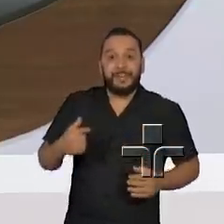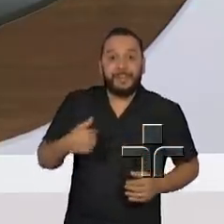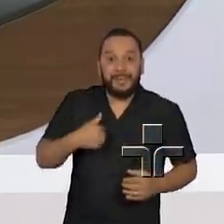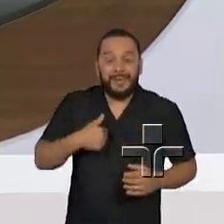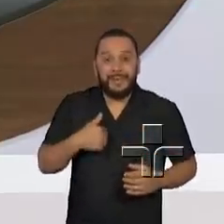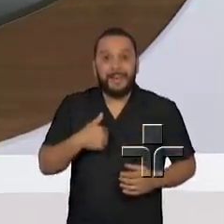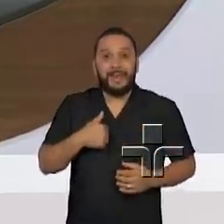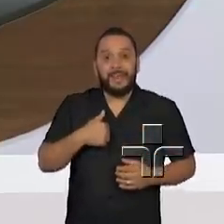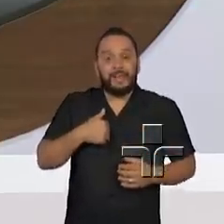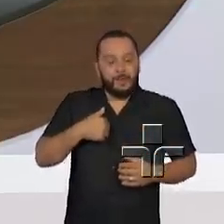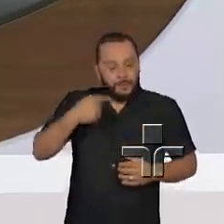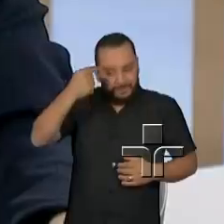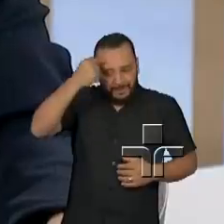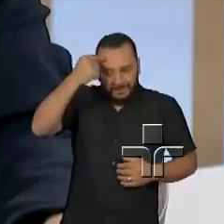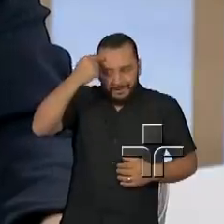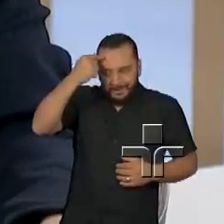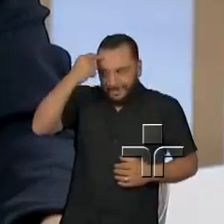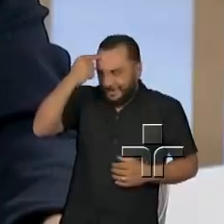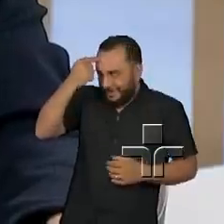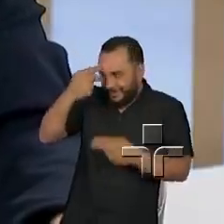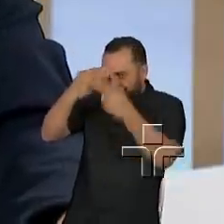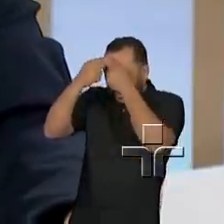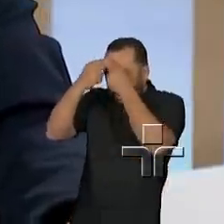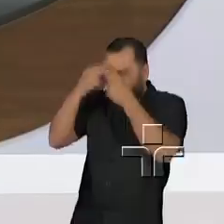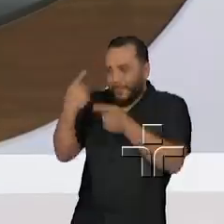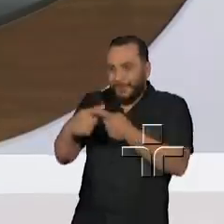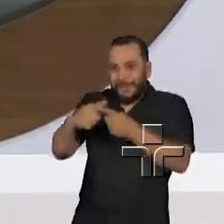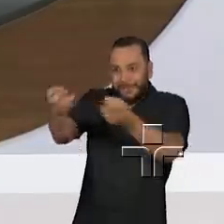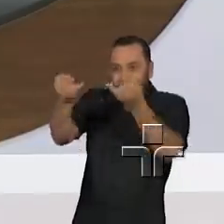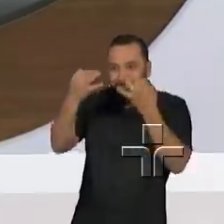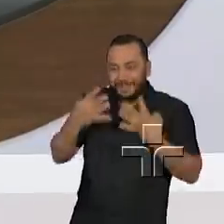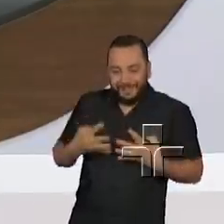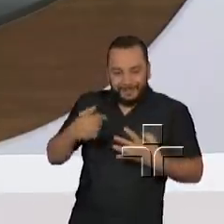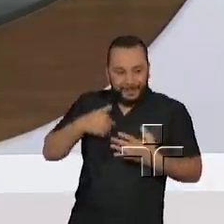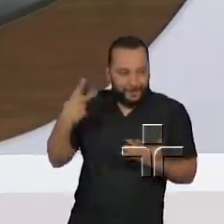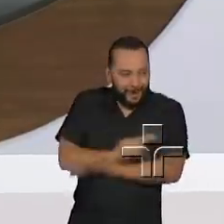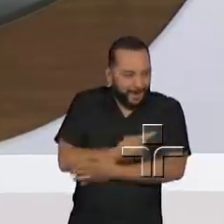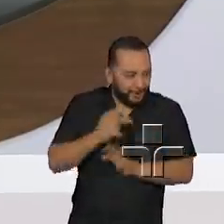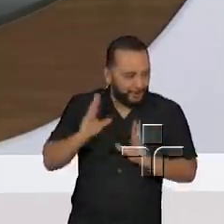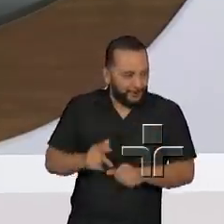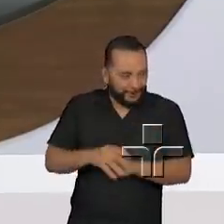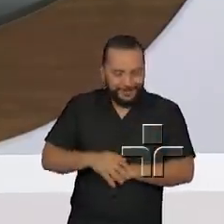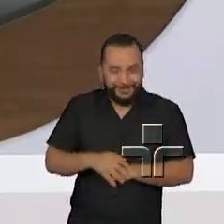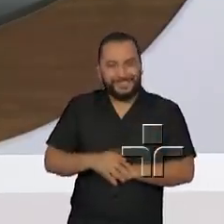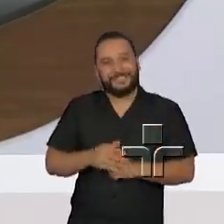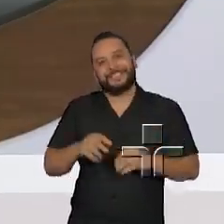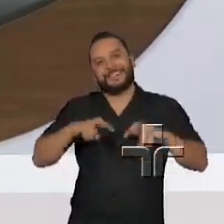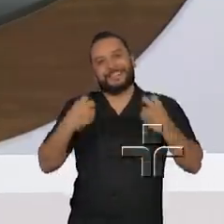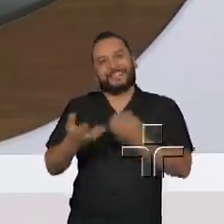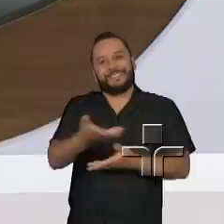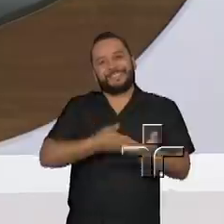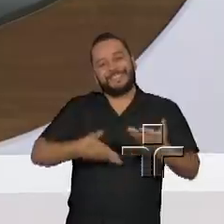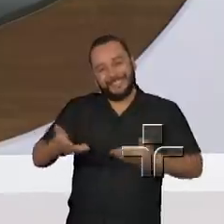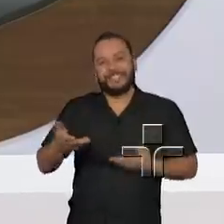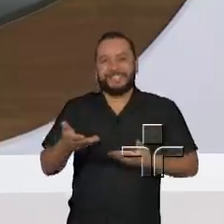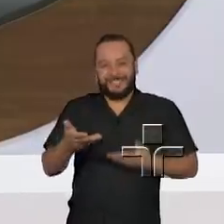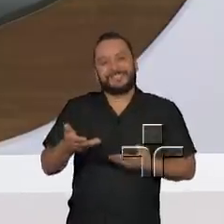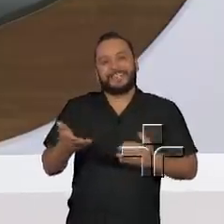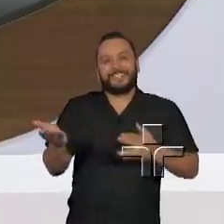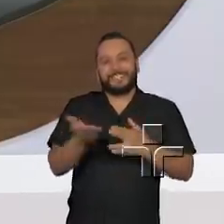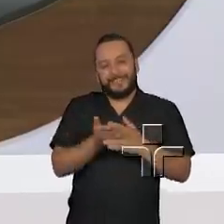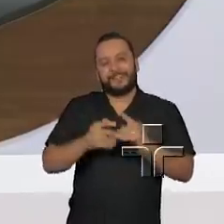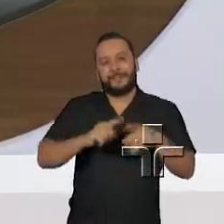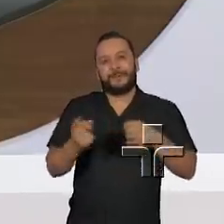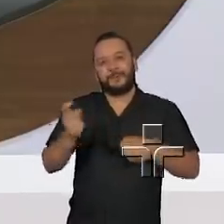muito peso na consciência. O Roda Viva faz um rapidíssimo intervalo e volta. Mais entrevista